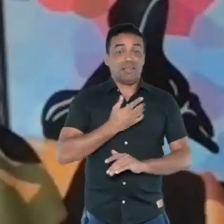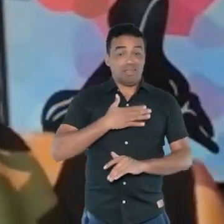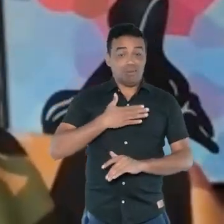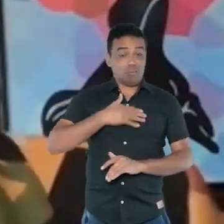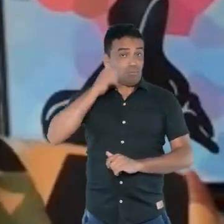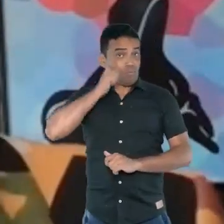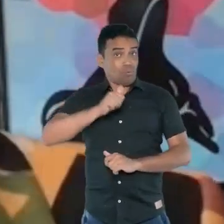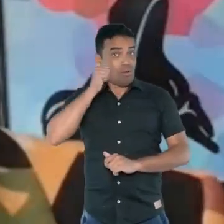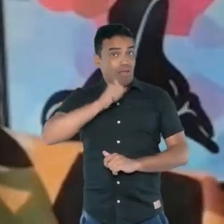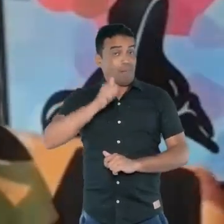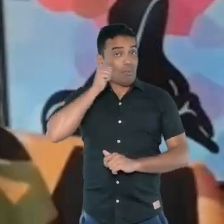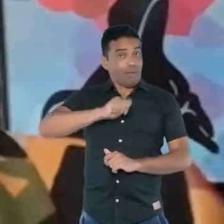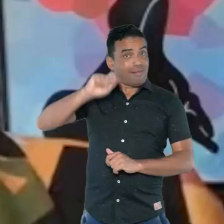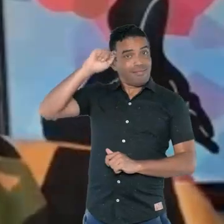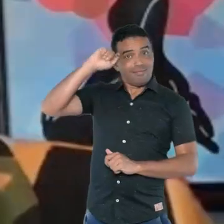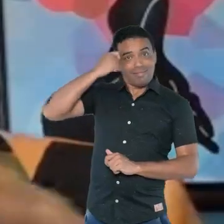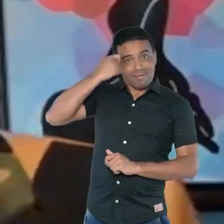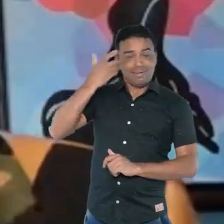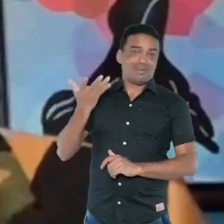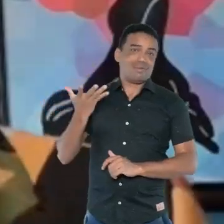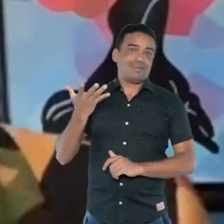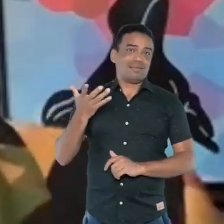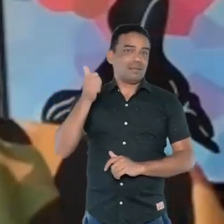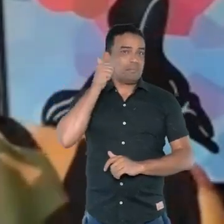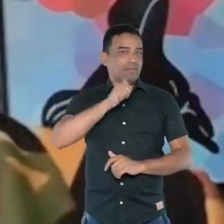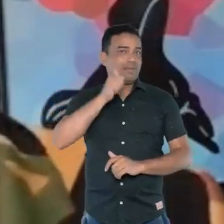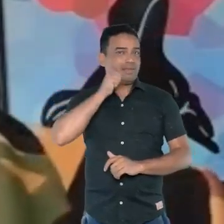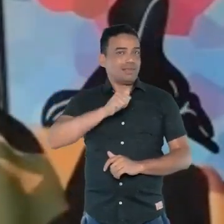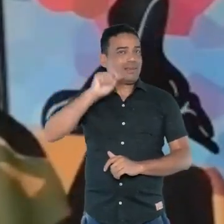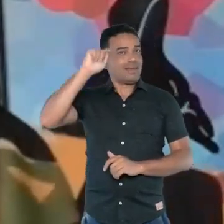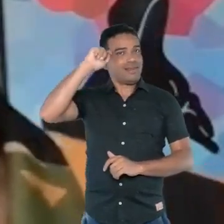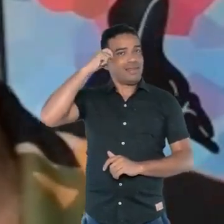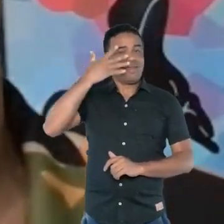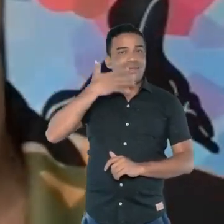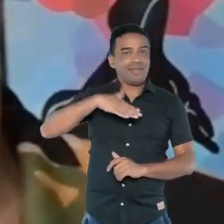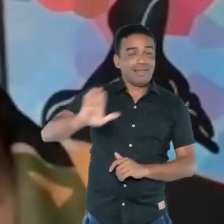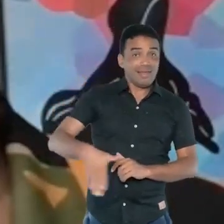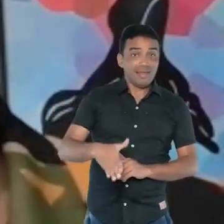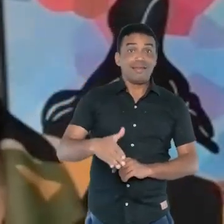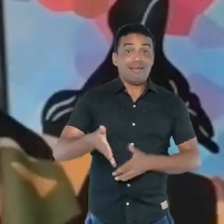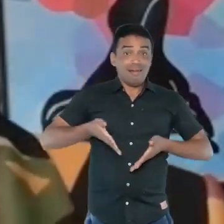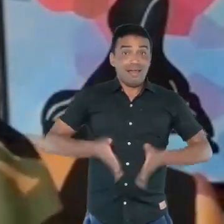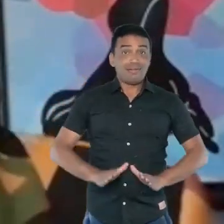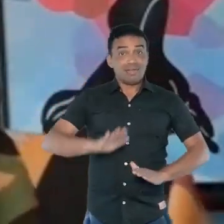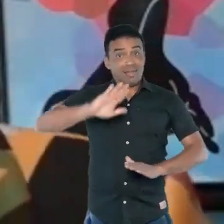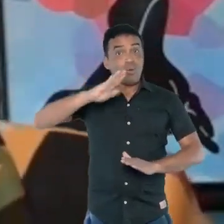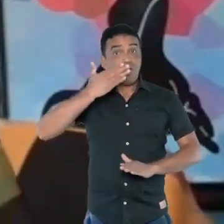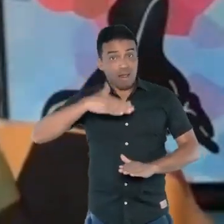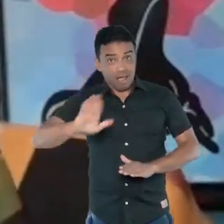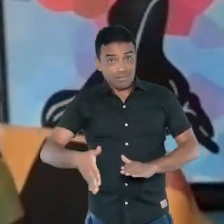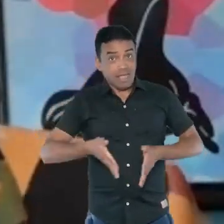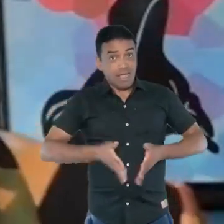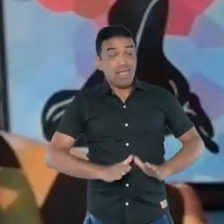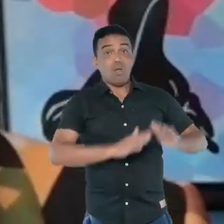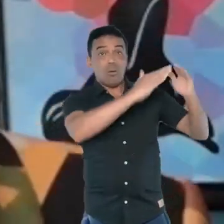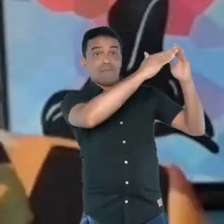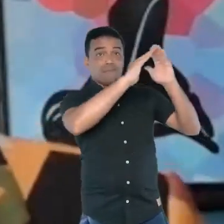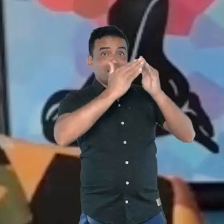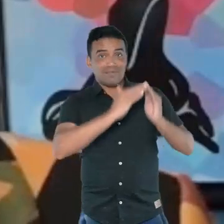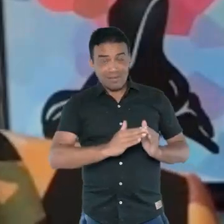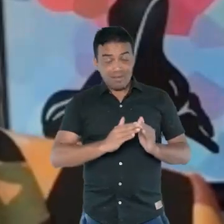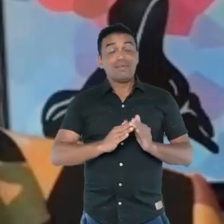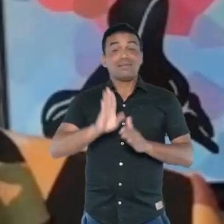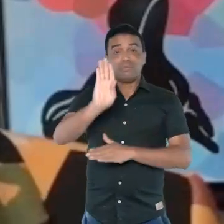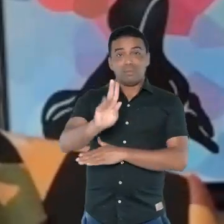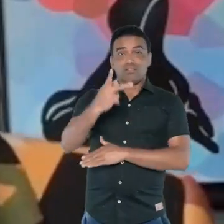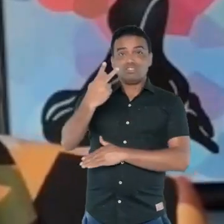Gabriel Pinheiro, um homem branco de cabelos curtos, cacheados de tom grisalho. Possui barba de mesmo tom. Ele traja camiseta